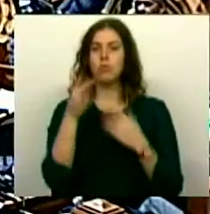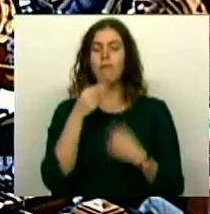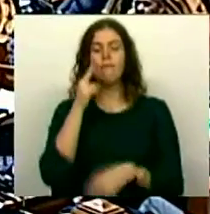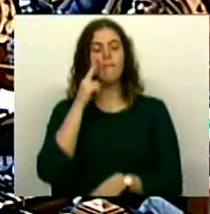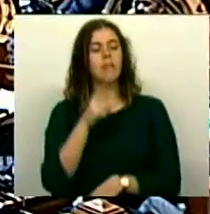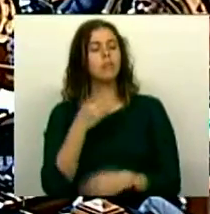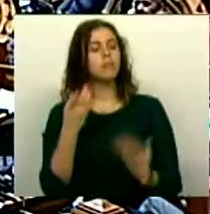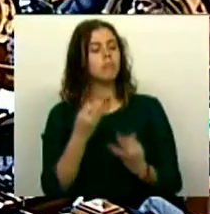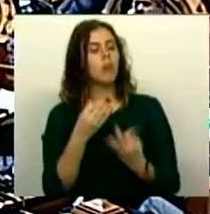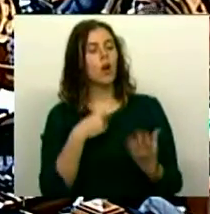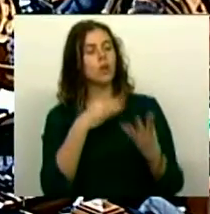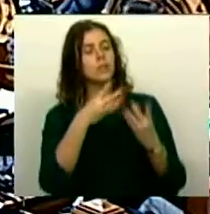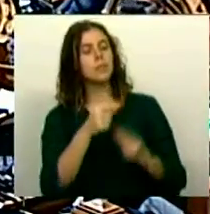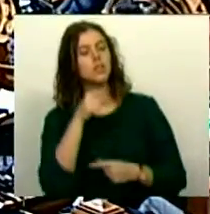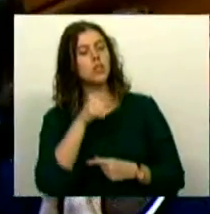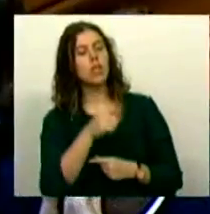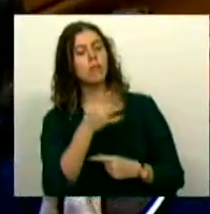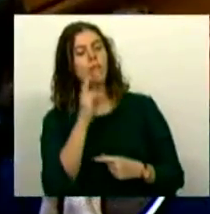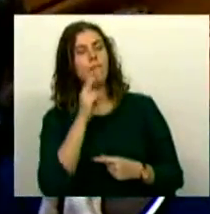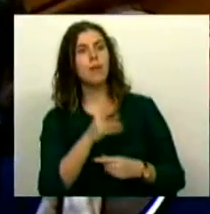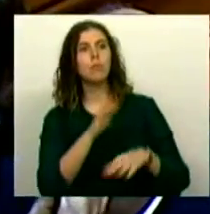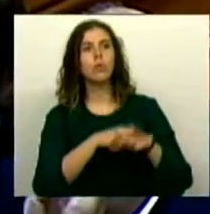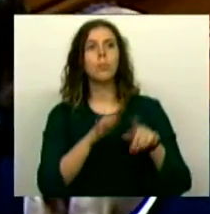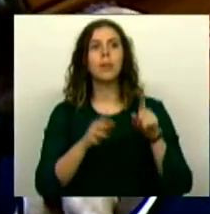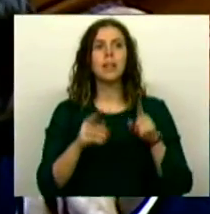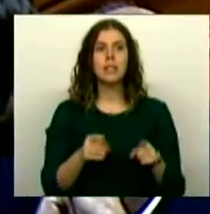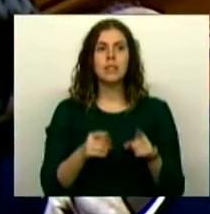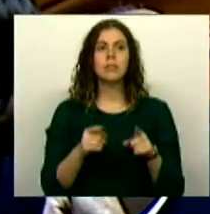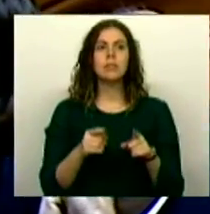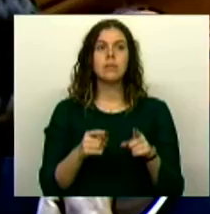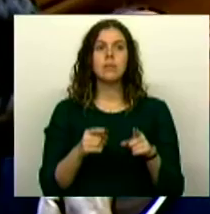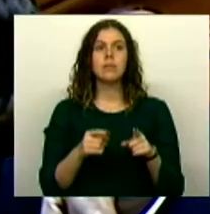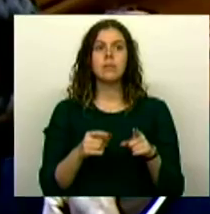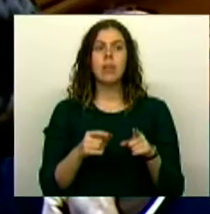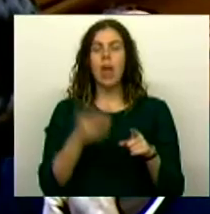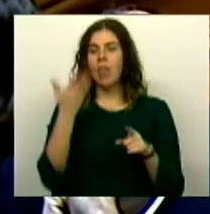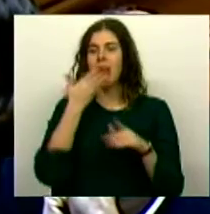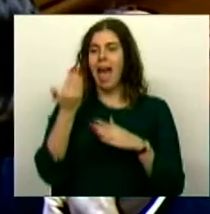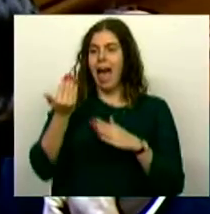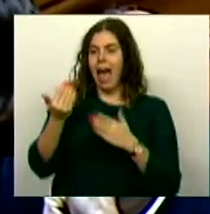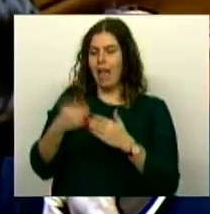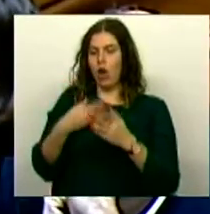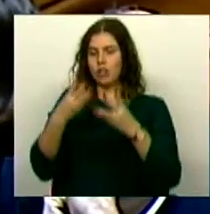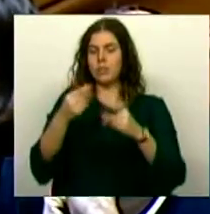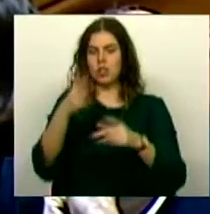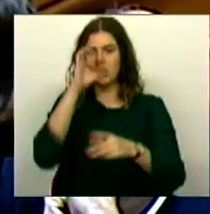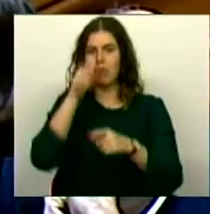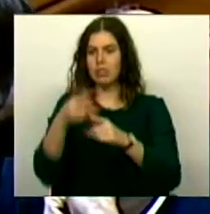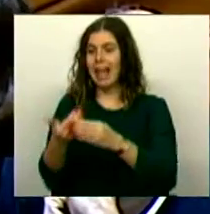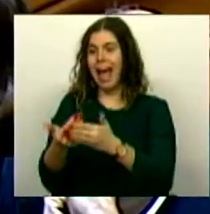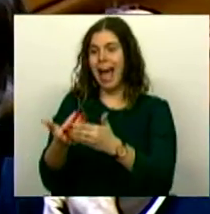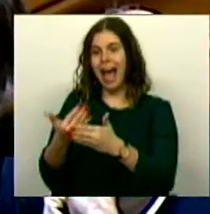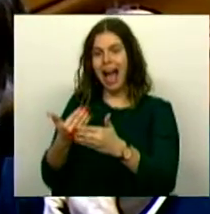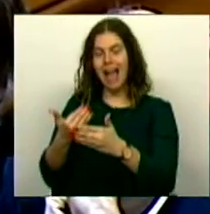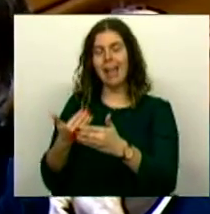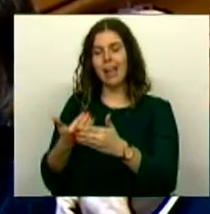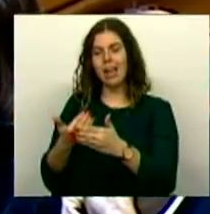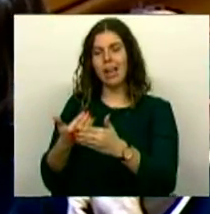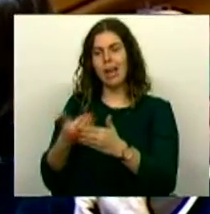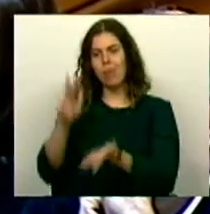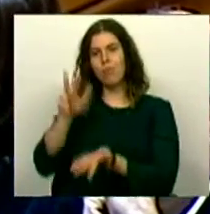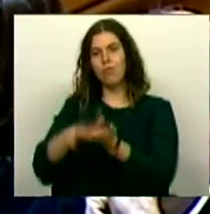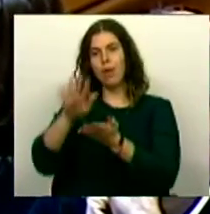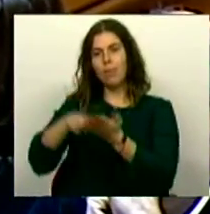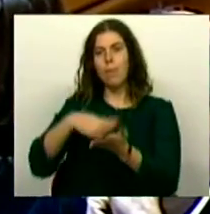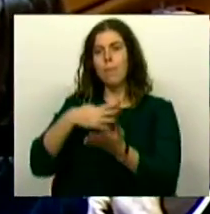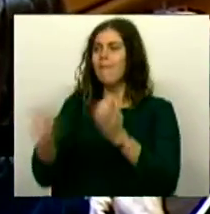olhamos para este orçamento de Estado. E por isso, nas vésperas ainda deste orçamento de Estado, aprovámos um